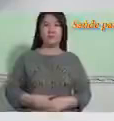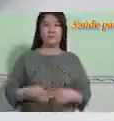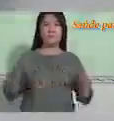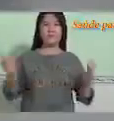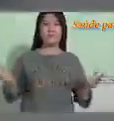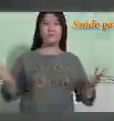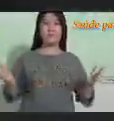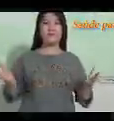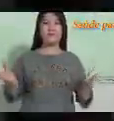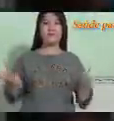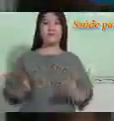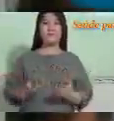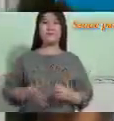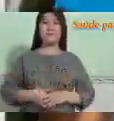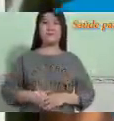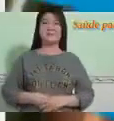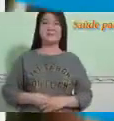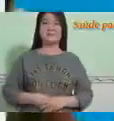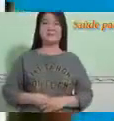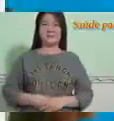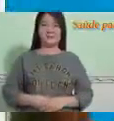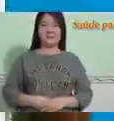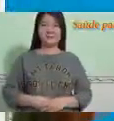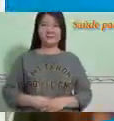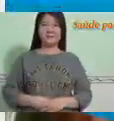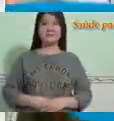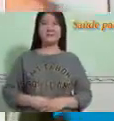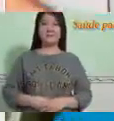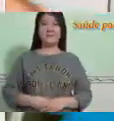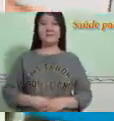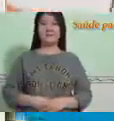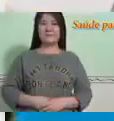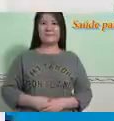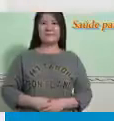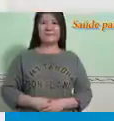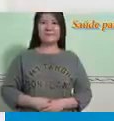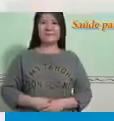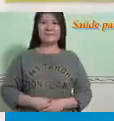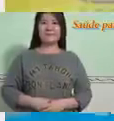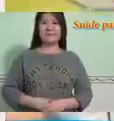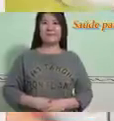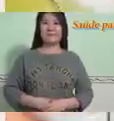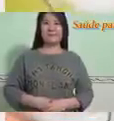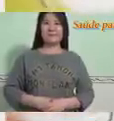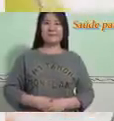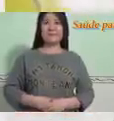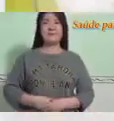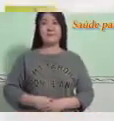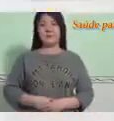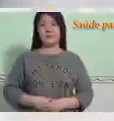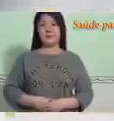outros sentidos, como a audição, através de música ou audiolivros, e reduzir o estresse e a ansiedade.